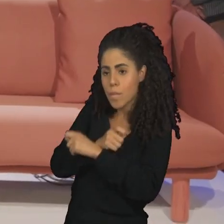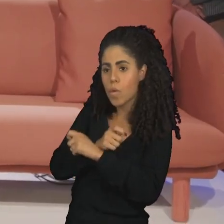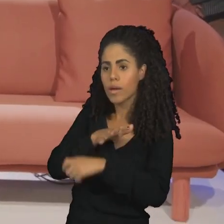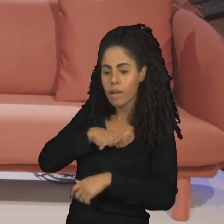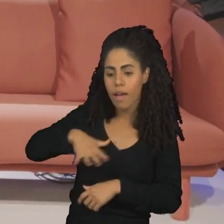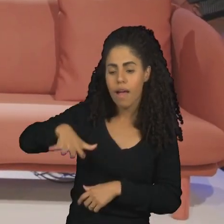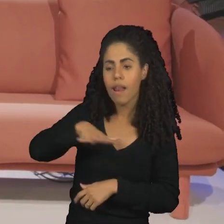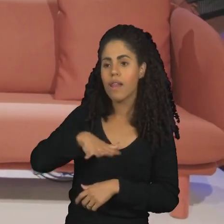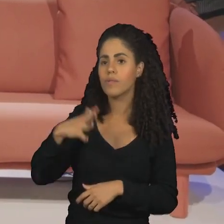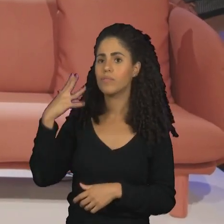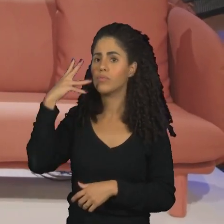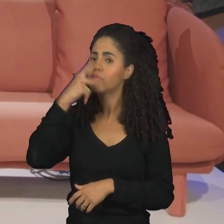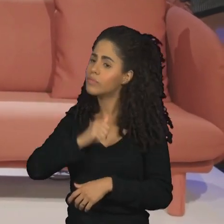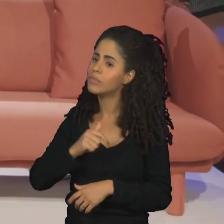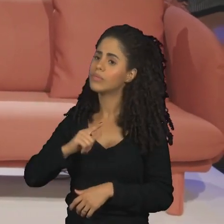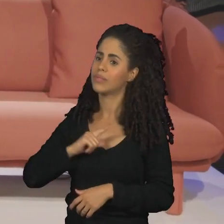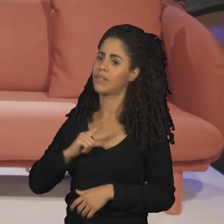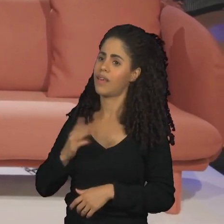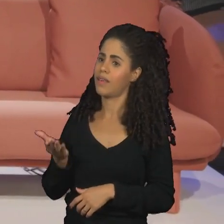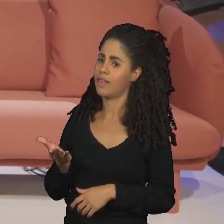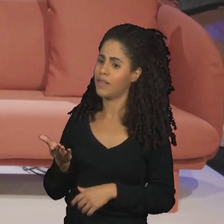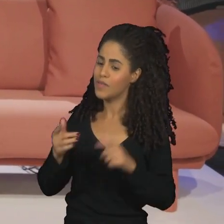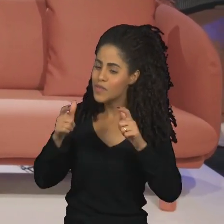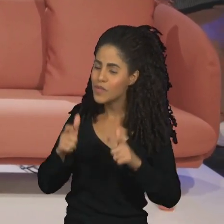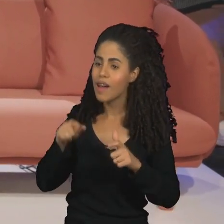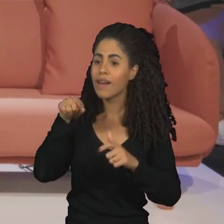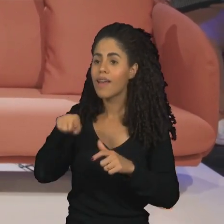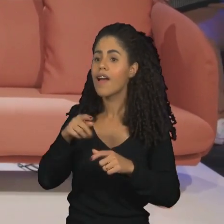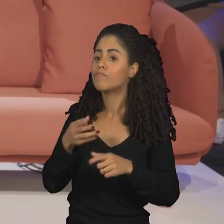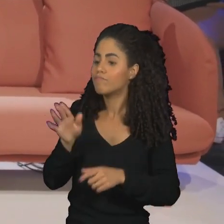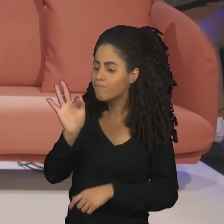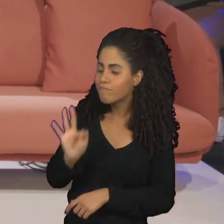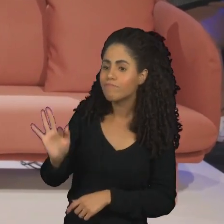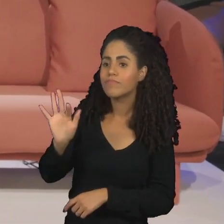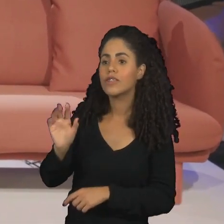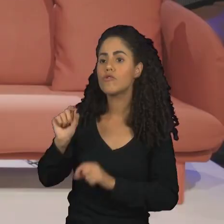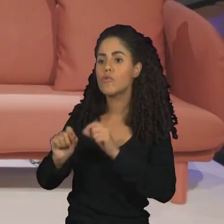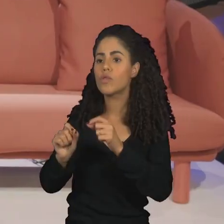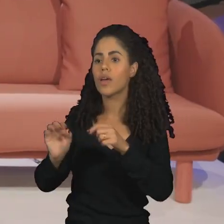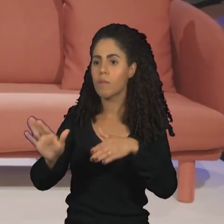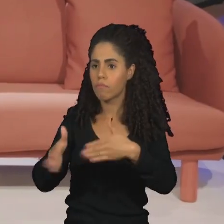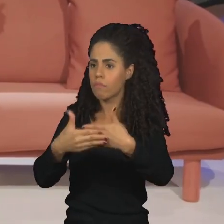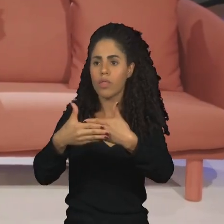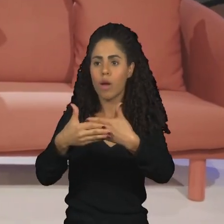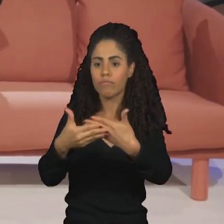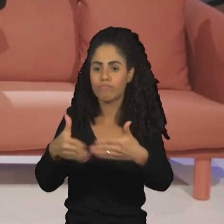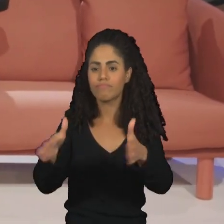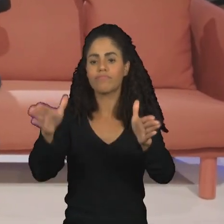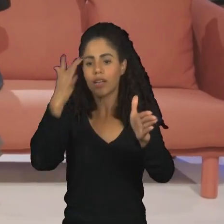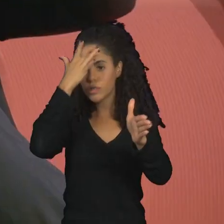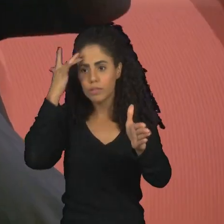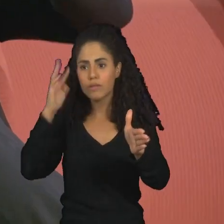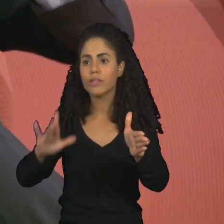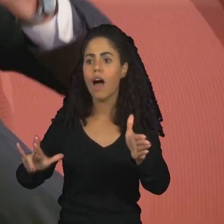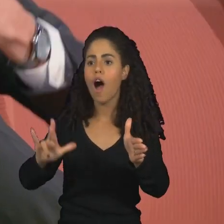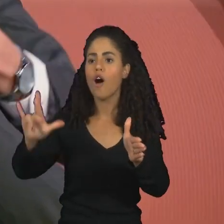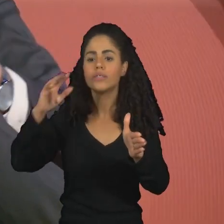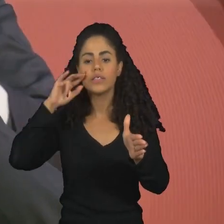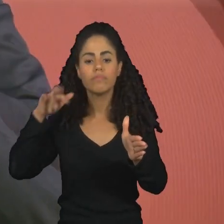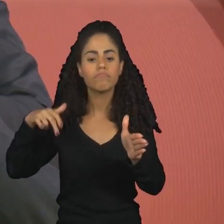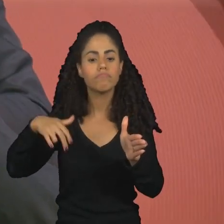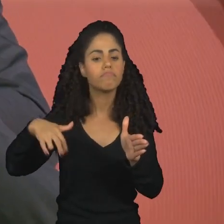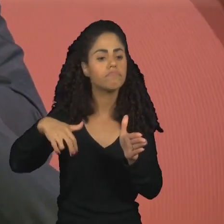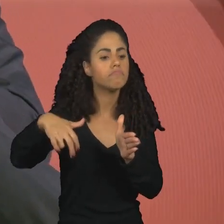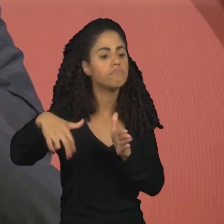ecossistema. É um ecossistema humano. E é uma universidade que os portões estão sempre abertos. O pessoal da Rocinha desce, passa pelo meio